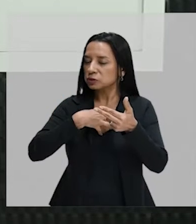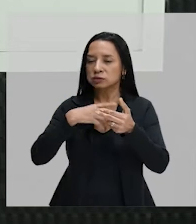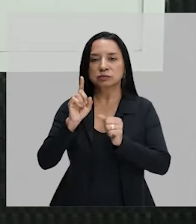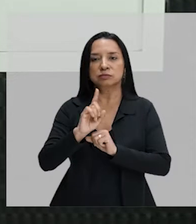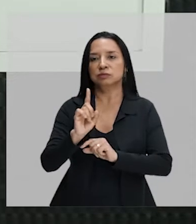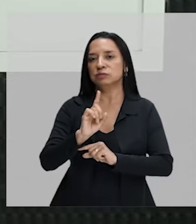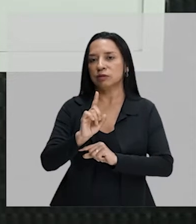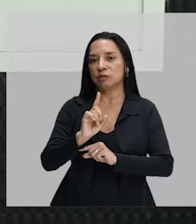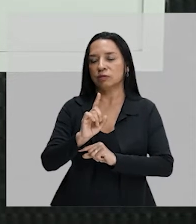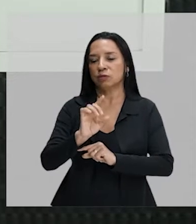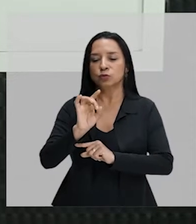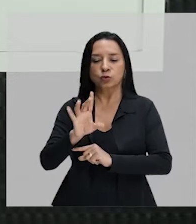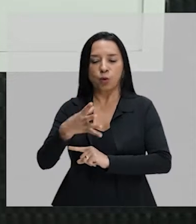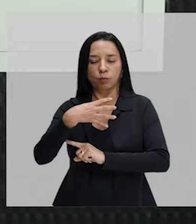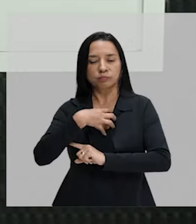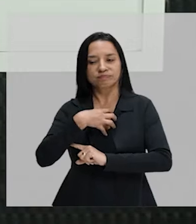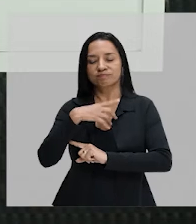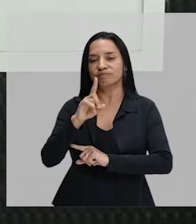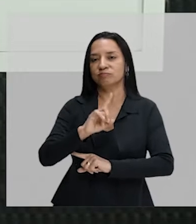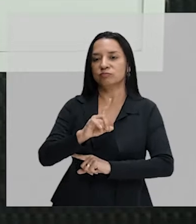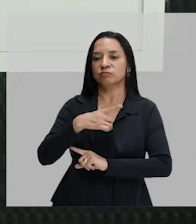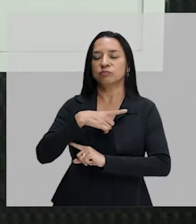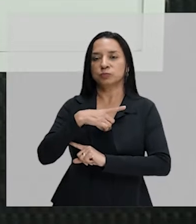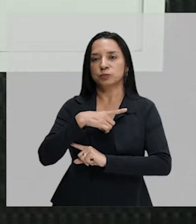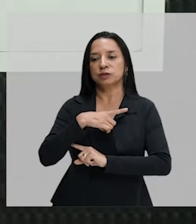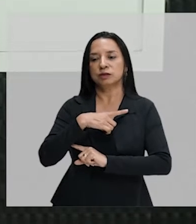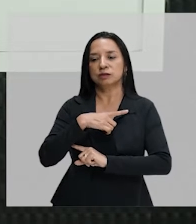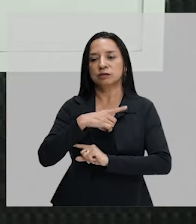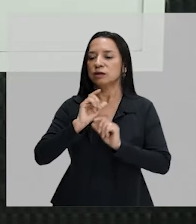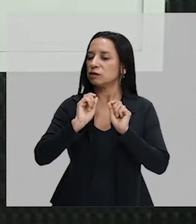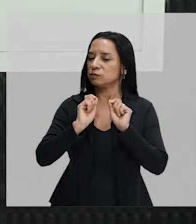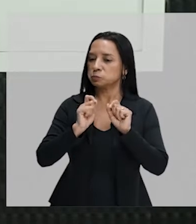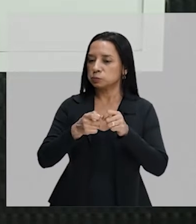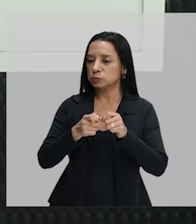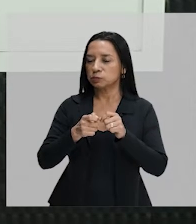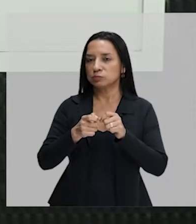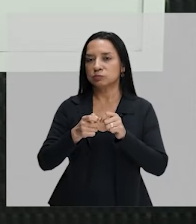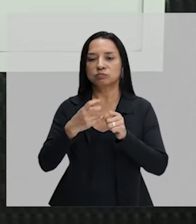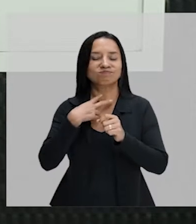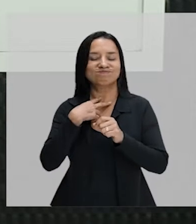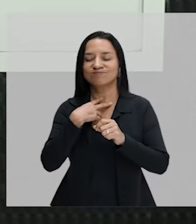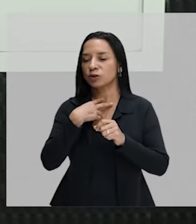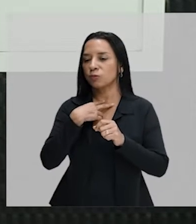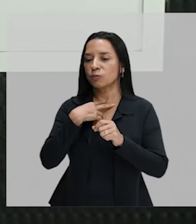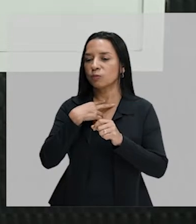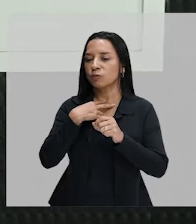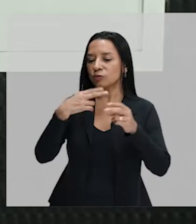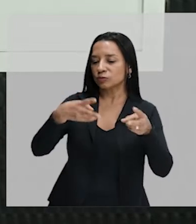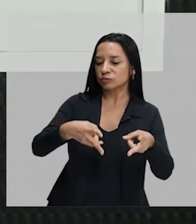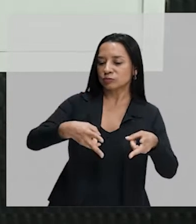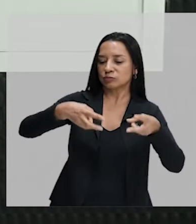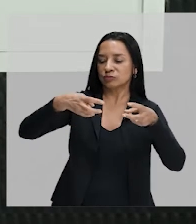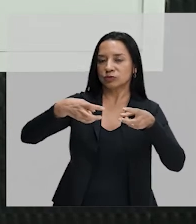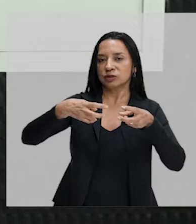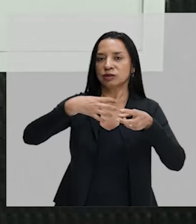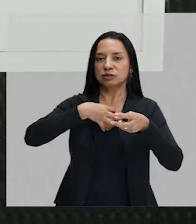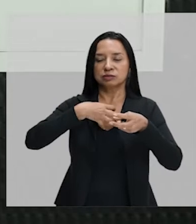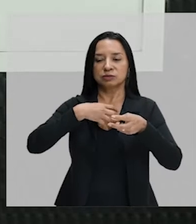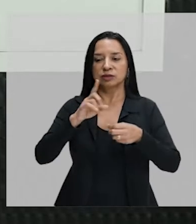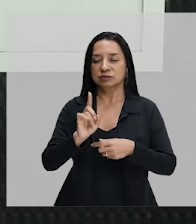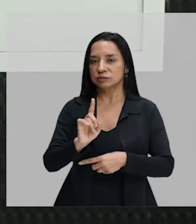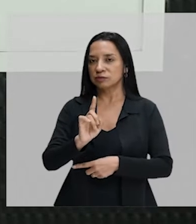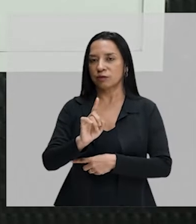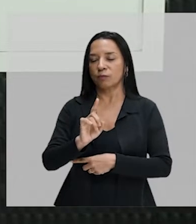somente como sensibilidade. Eu não posso tirar a sensibilidade, correto? Perfeito. A gente não vai